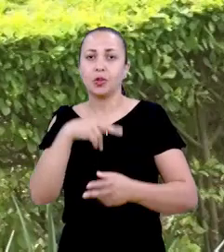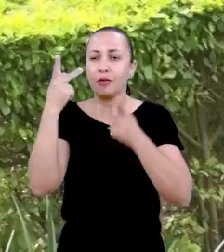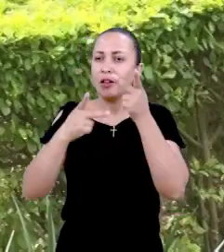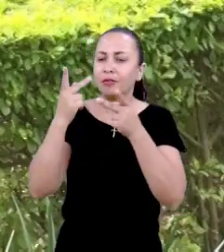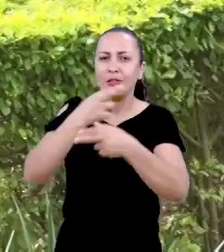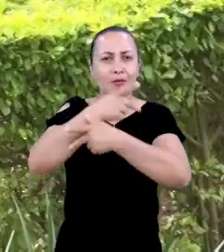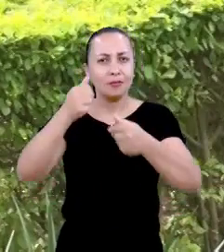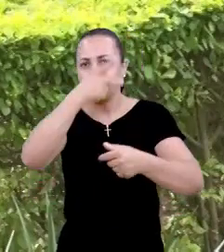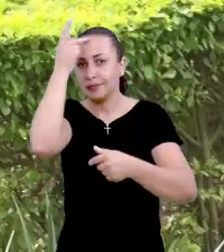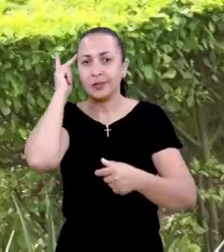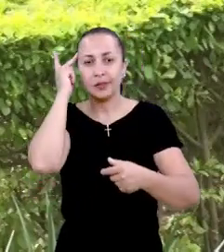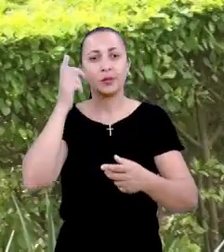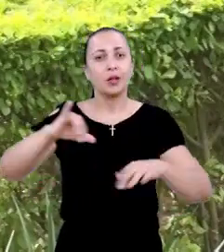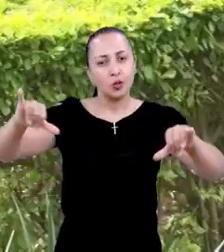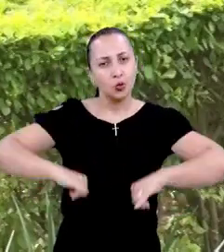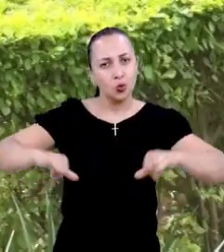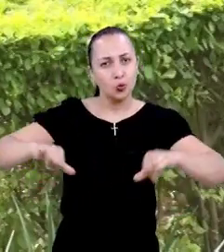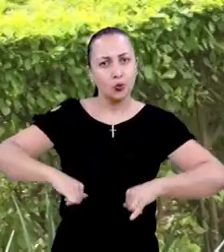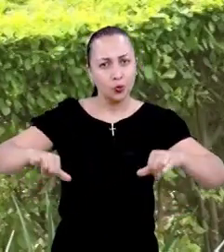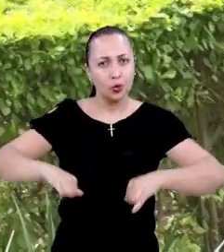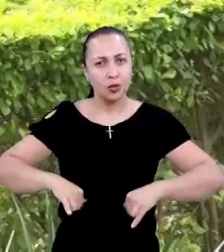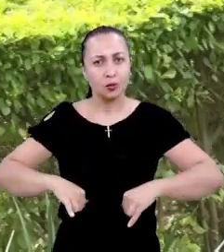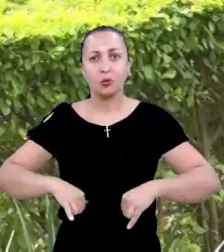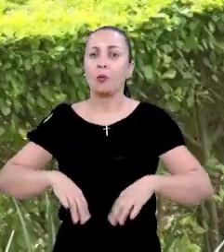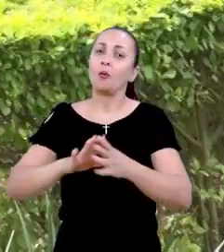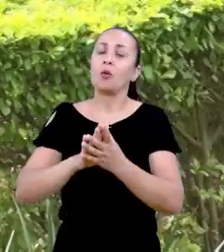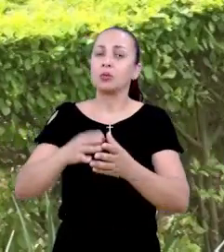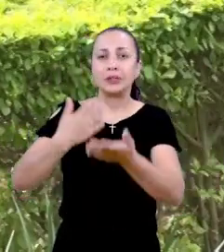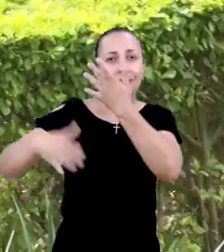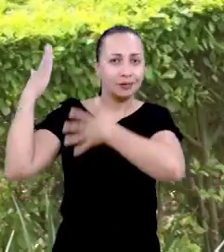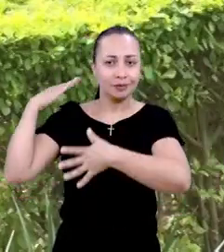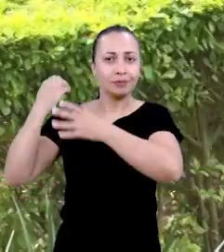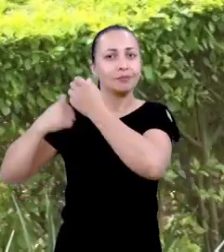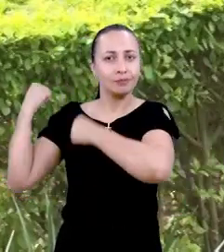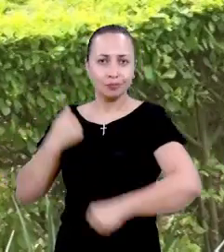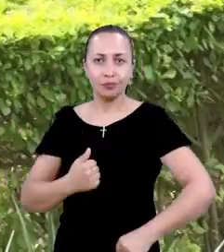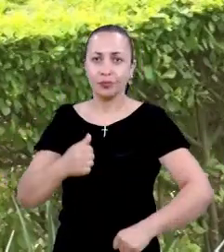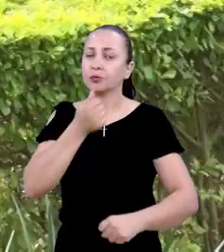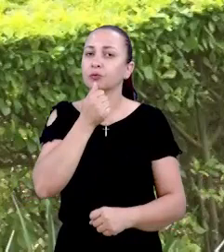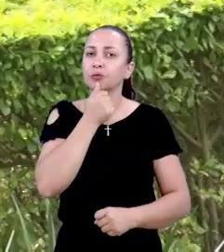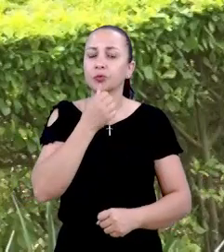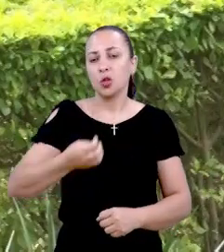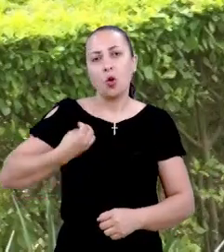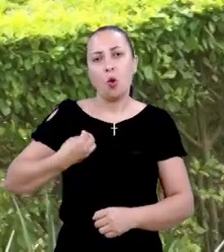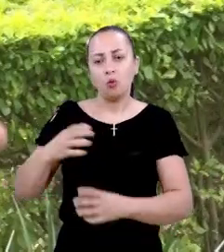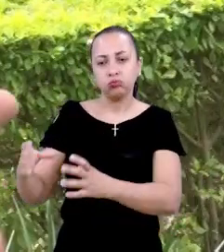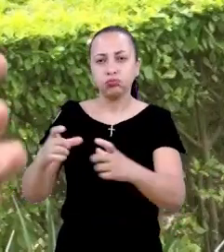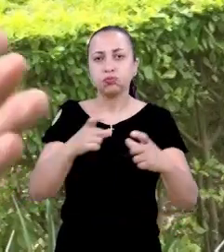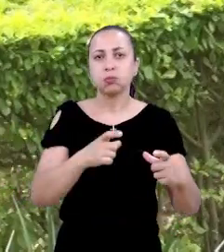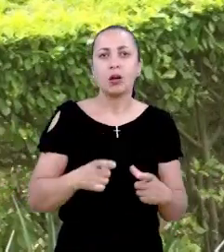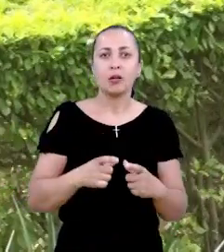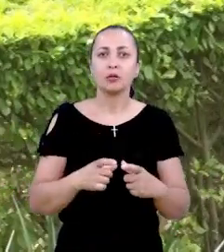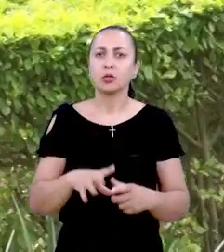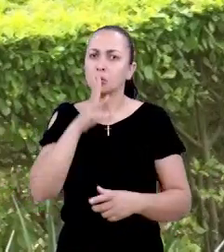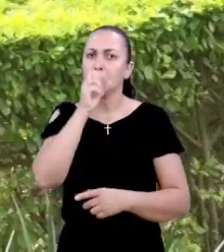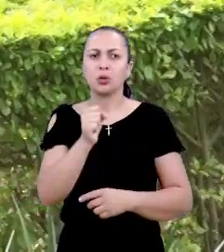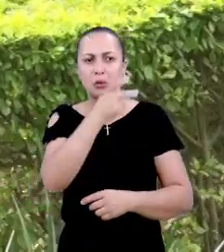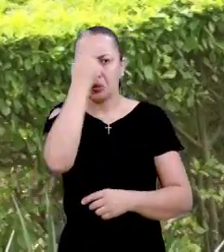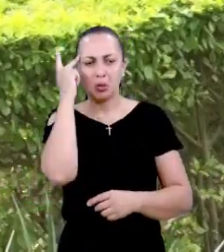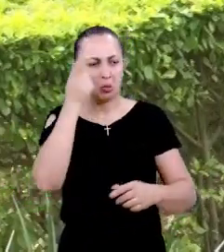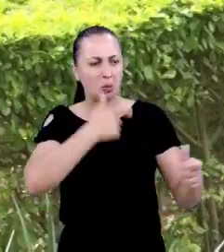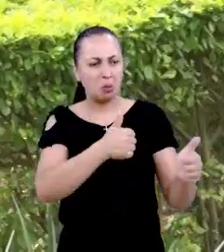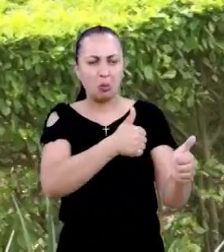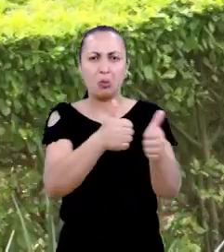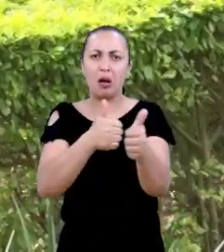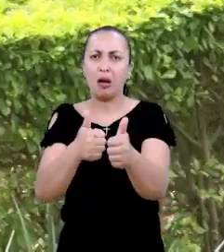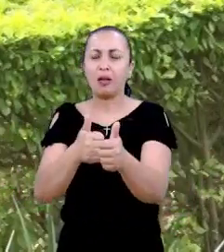algumas ações chamadas escrachos, onde o nosso movimento social denunciava que várias pessoas que foram sujeitos